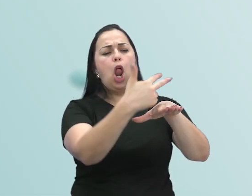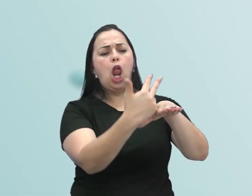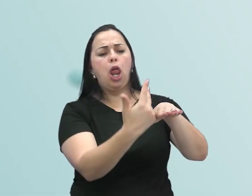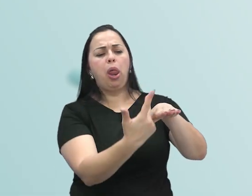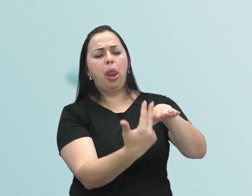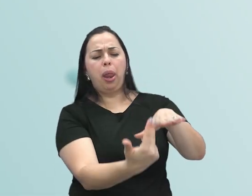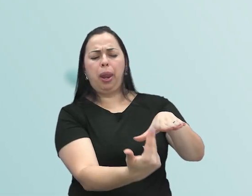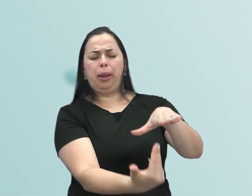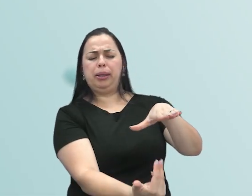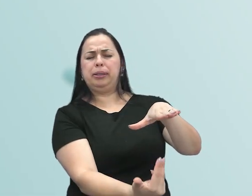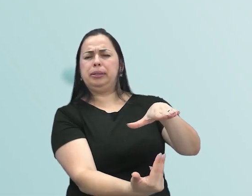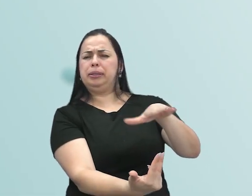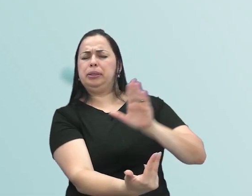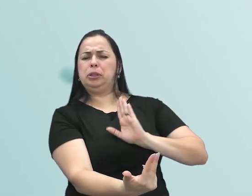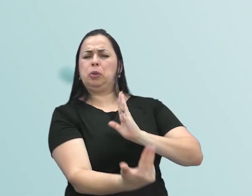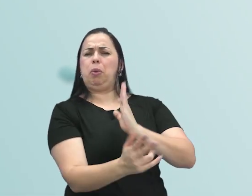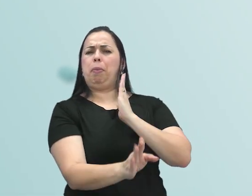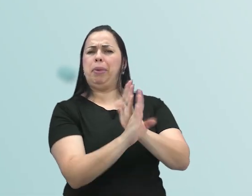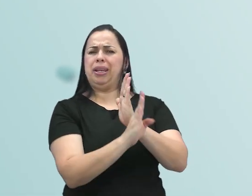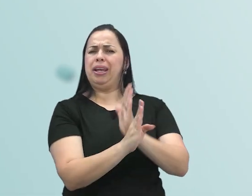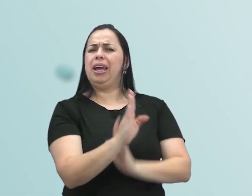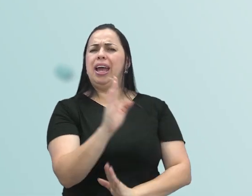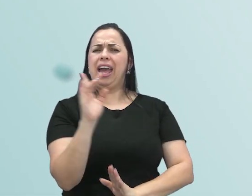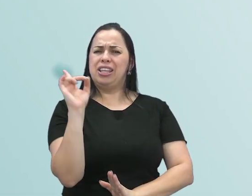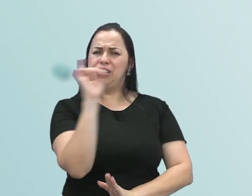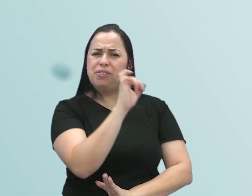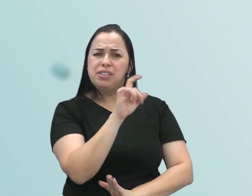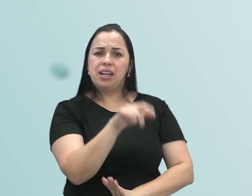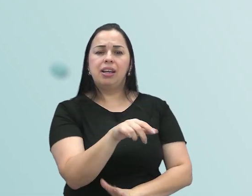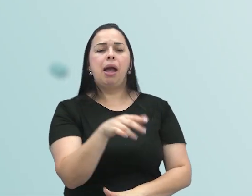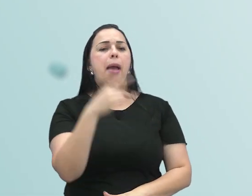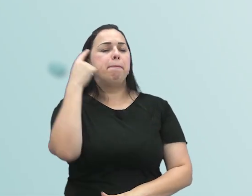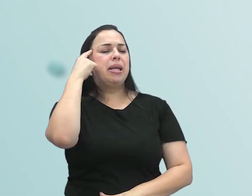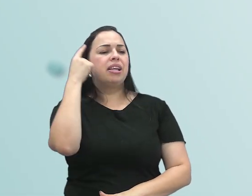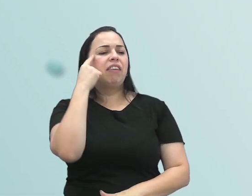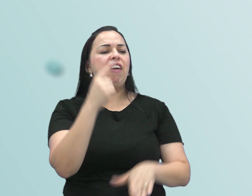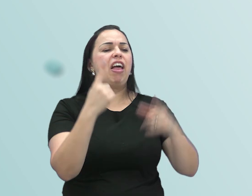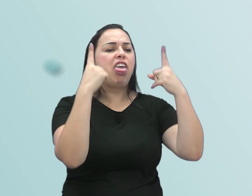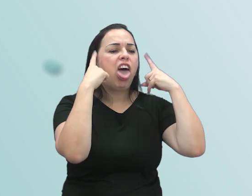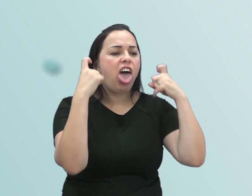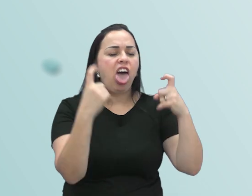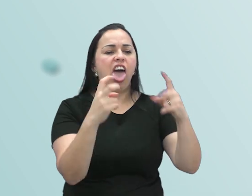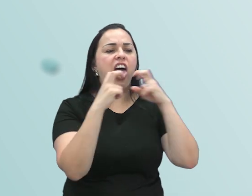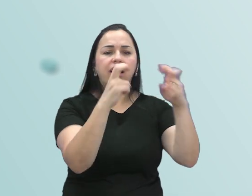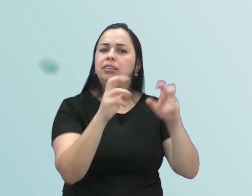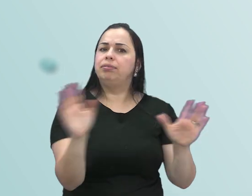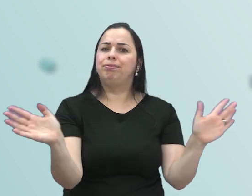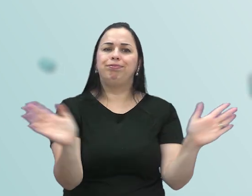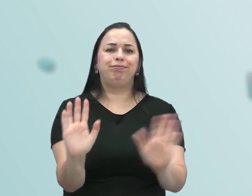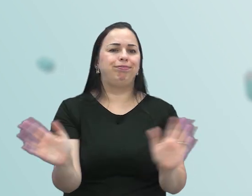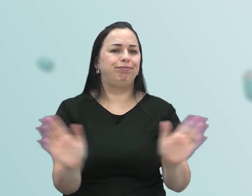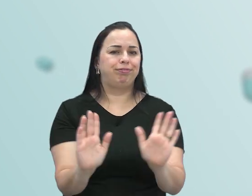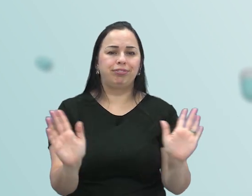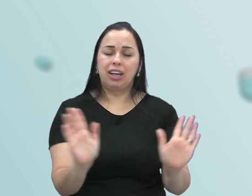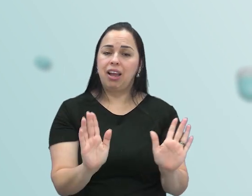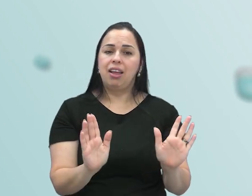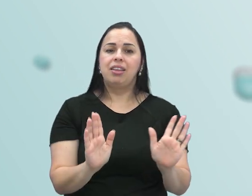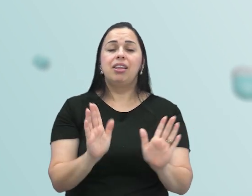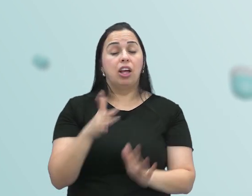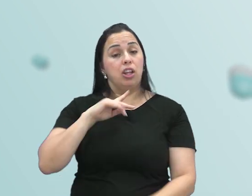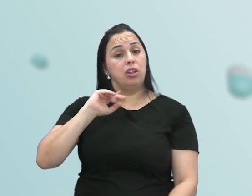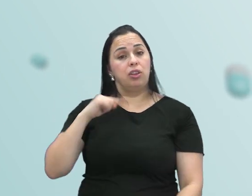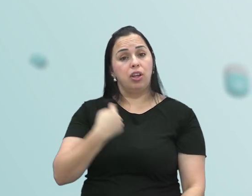um pouco complicado, né? A gente sempre acha que o afogado ele vai fazer barulho, ele vai acenar, ele vai gritar. E na verdade, quando a